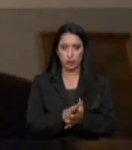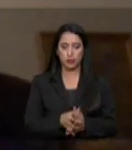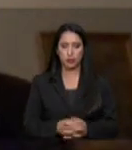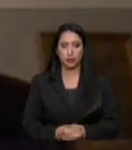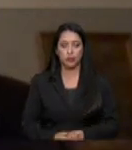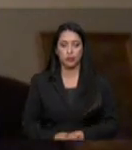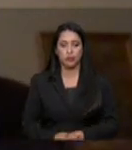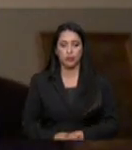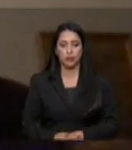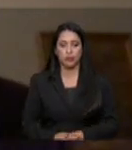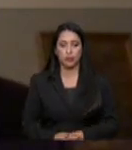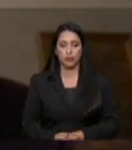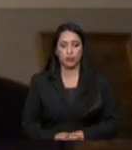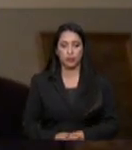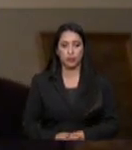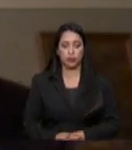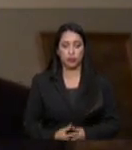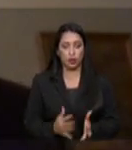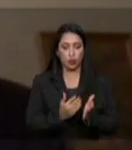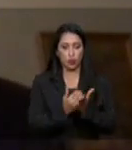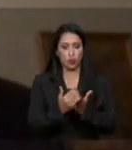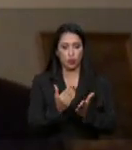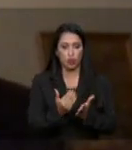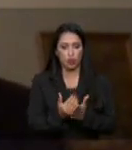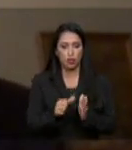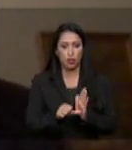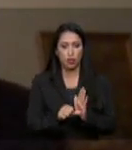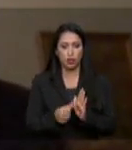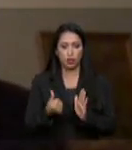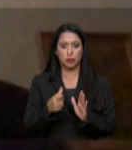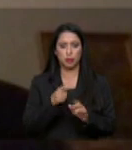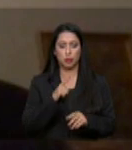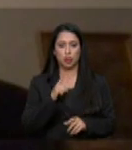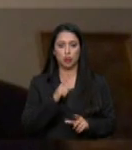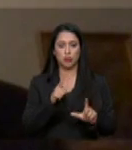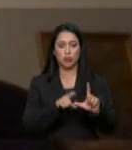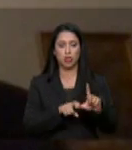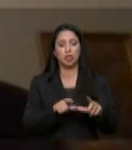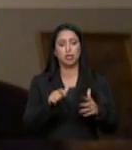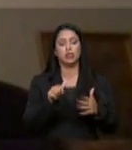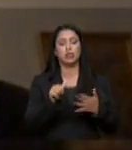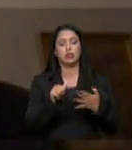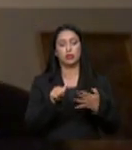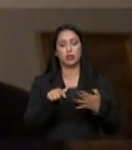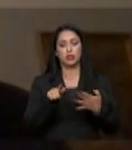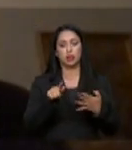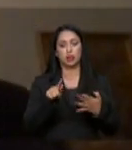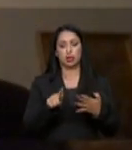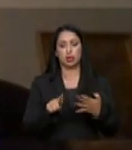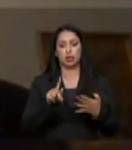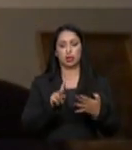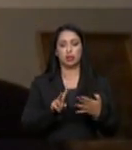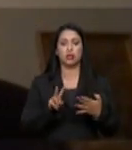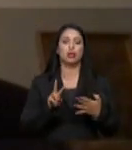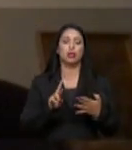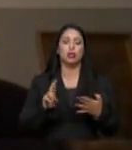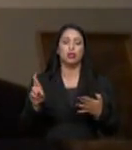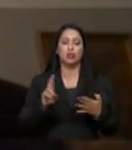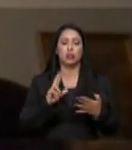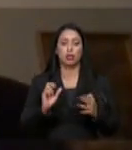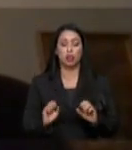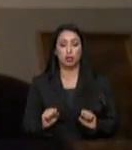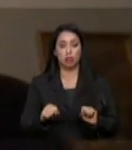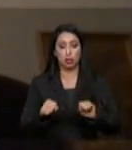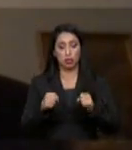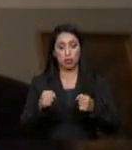em caráter preliminar primeiramente registro a pendência de um agravo regimental é por parte